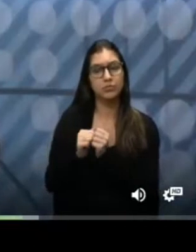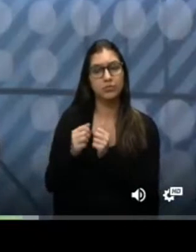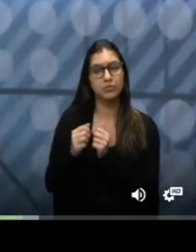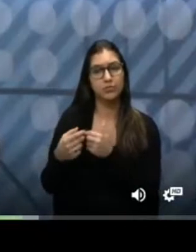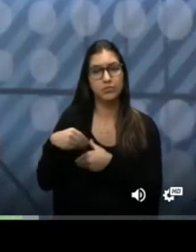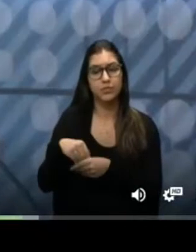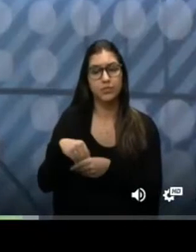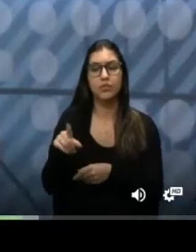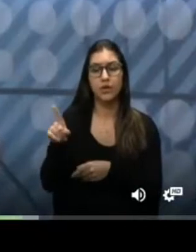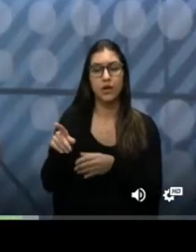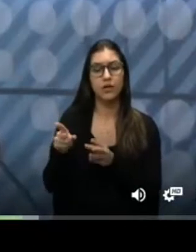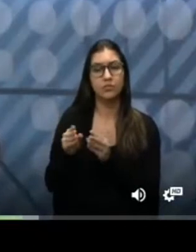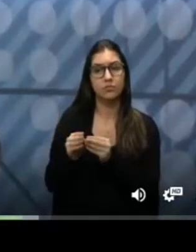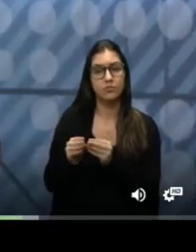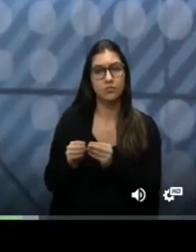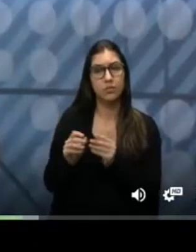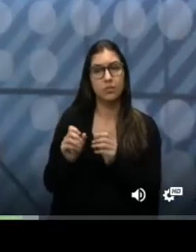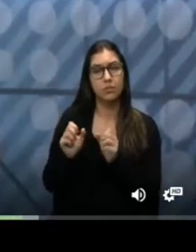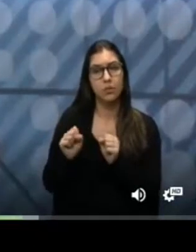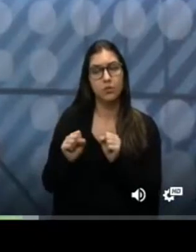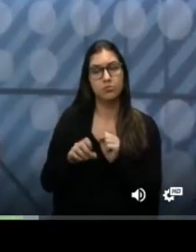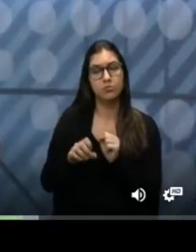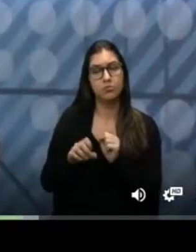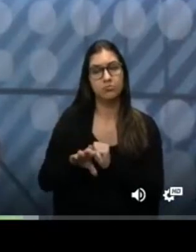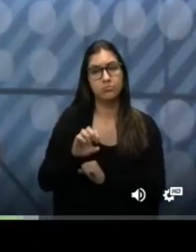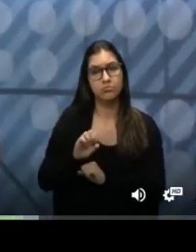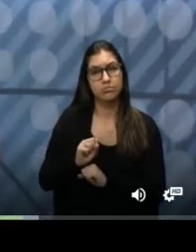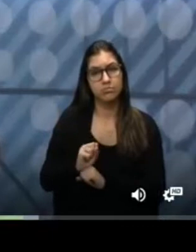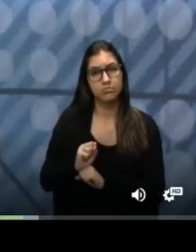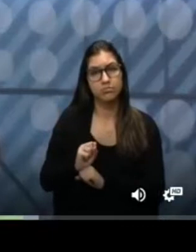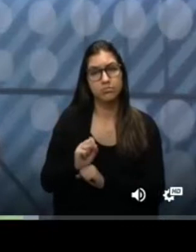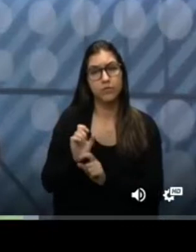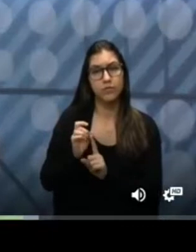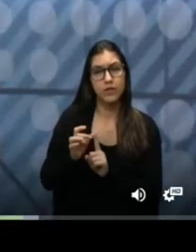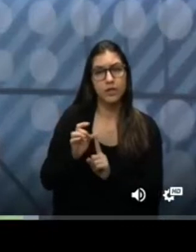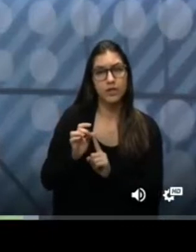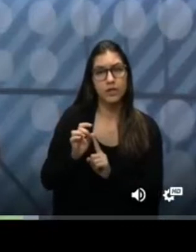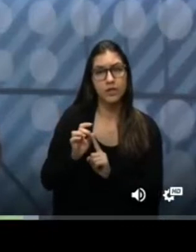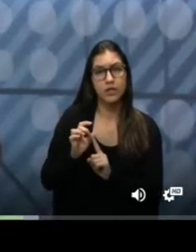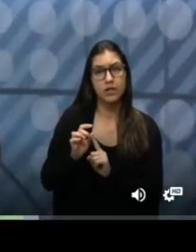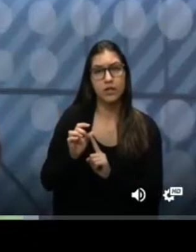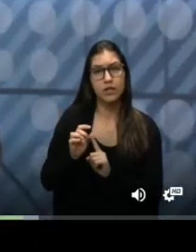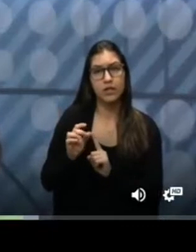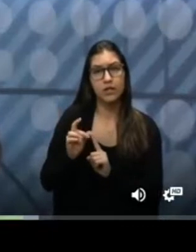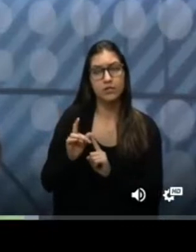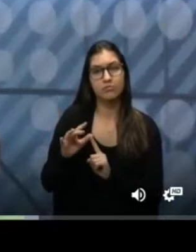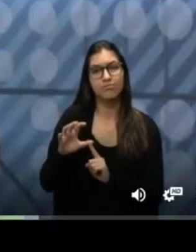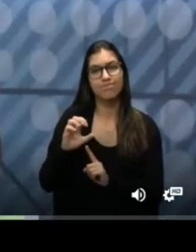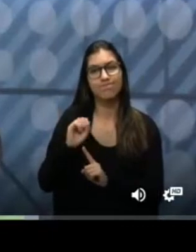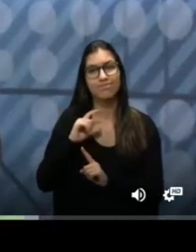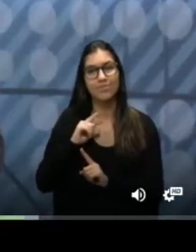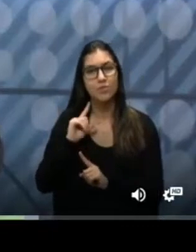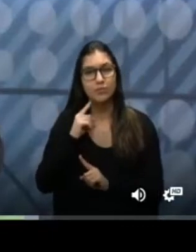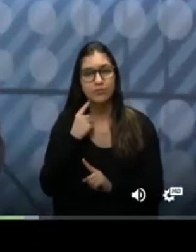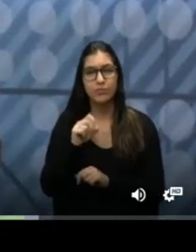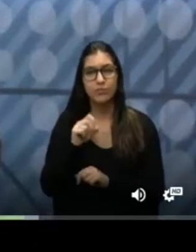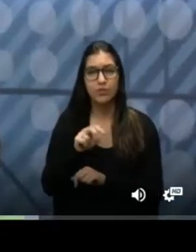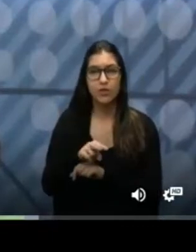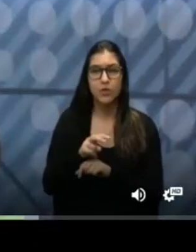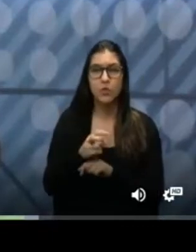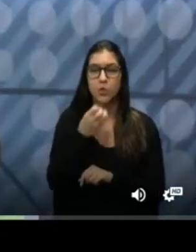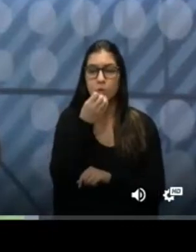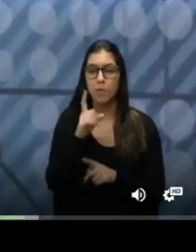Então, eles são compostos, são vidrarias, mas elas são vidrarias que estão contaminadas. Então, nós temos que